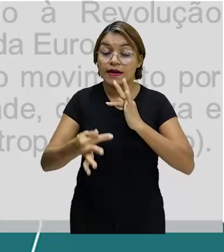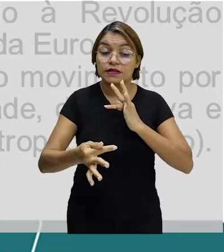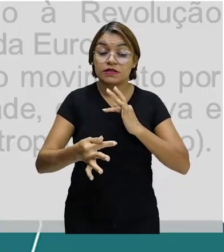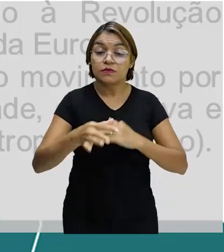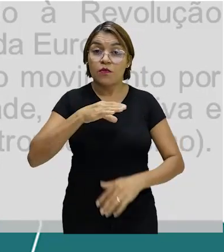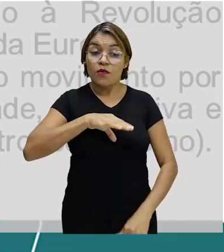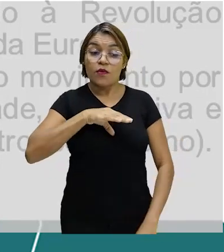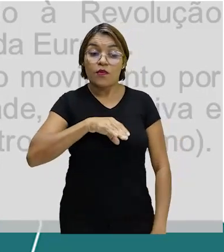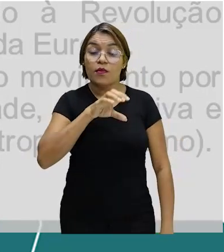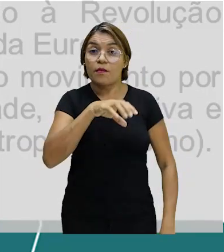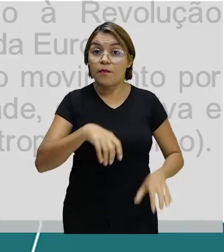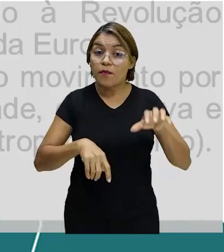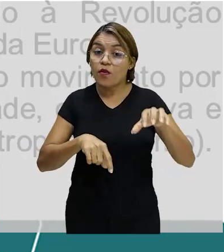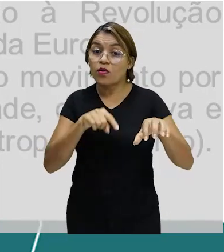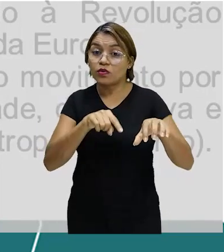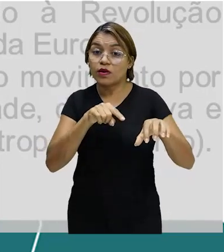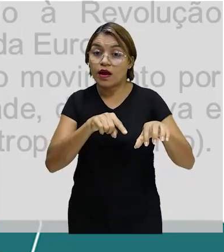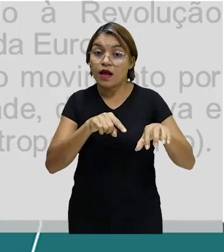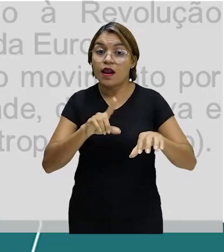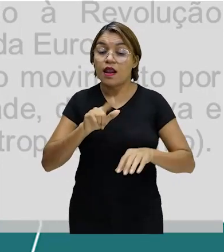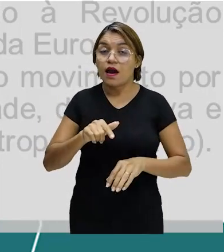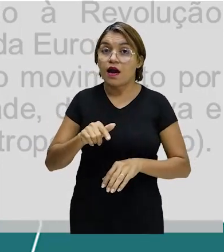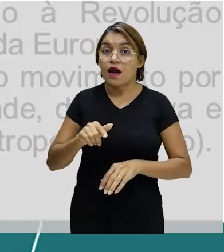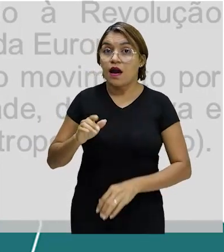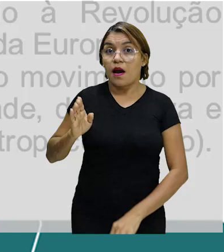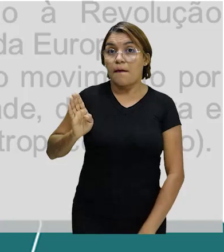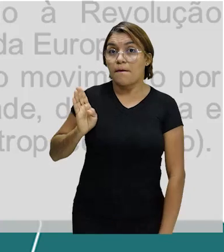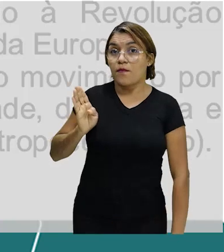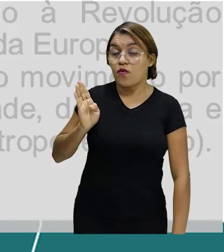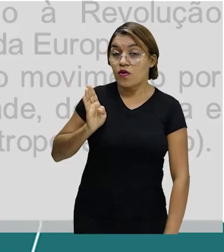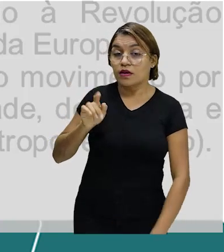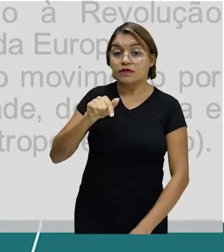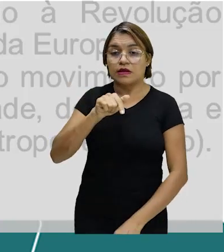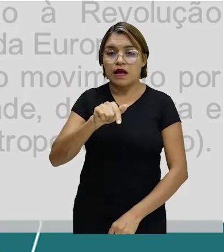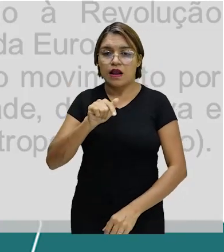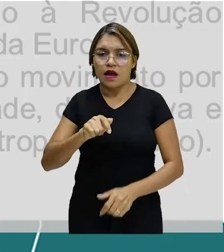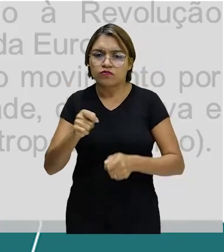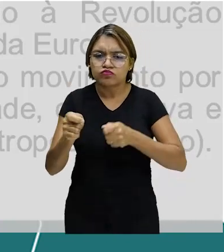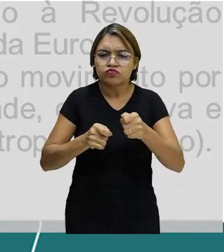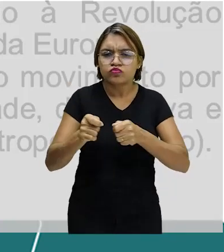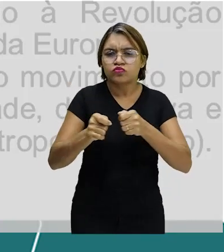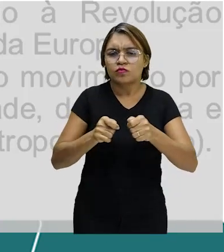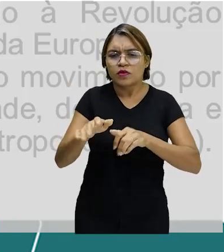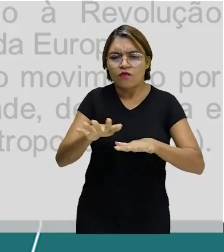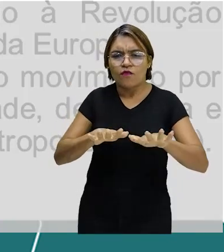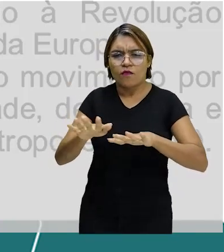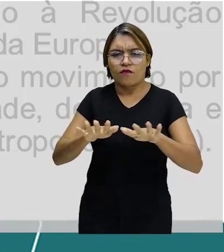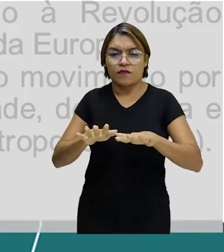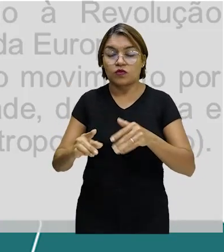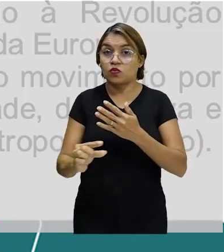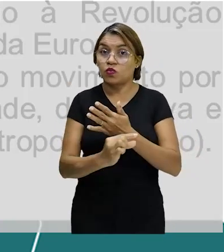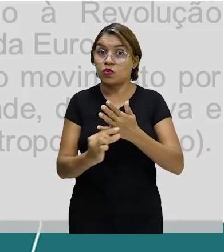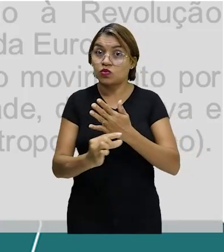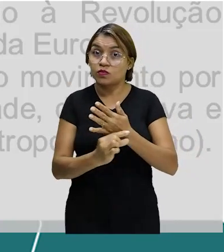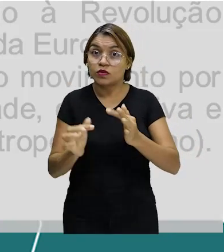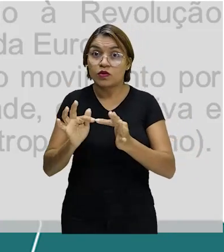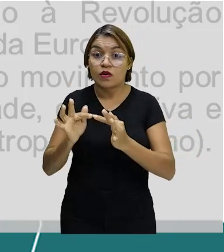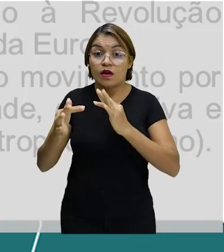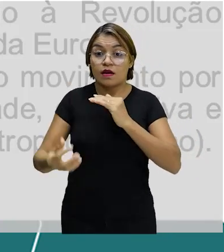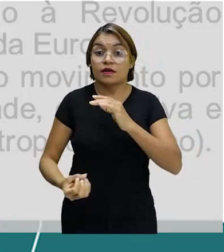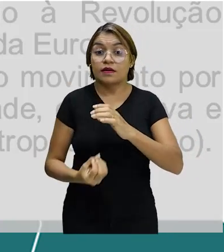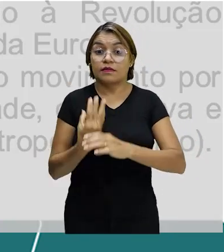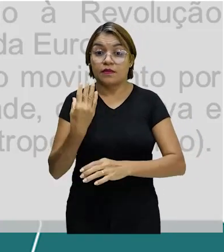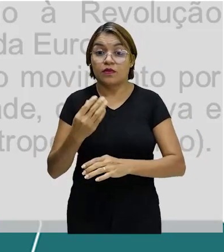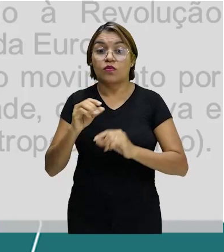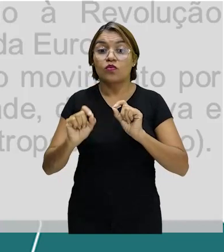em que a burguesia dominava os movimentos transformadores culturais e sociais. Os autores árcades fundaram a